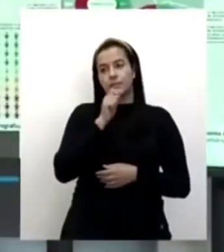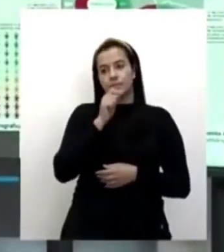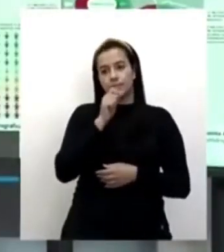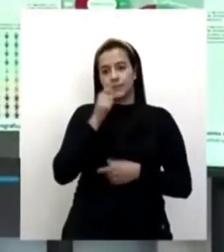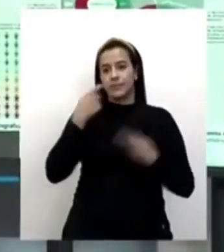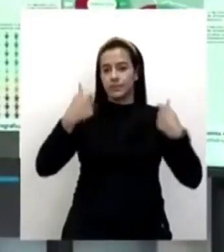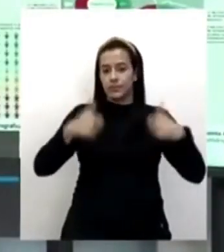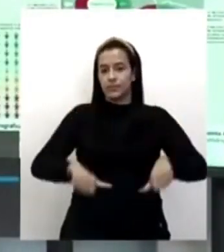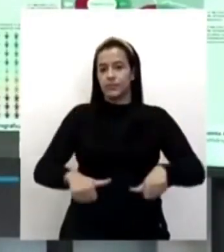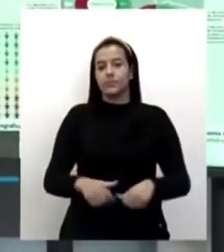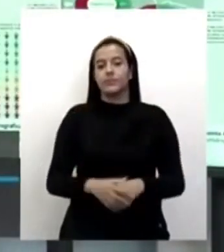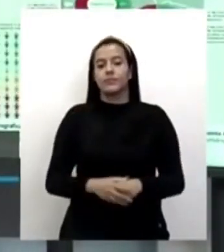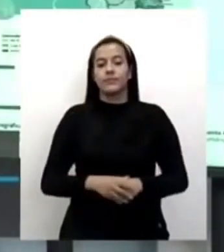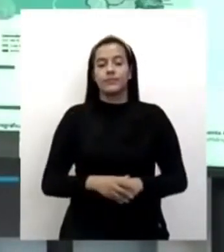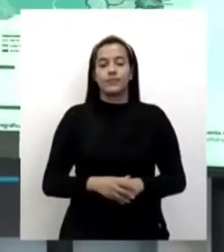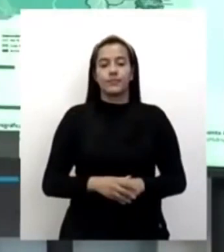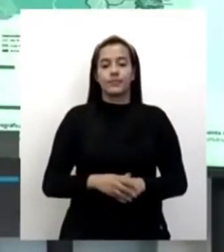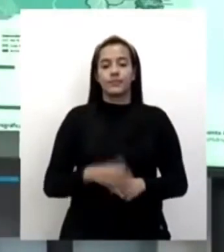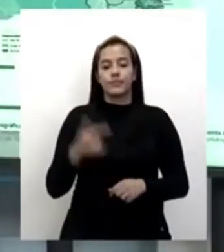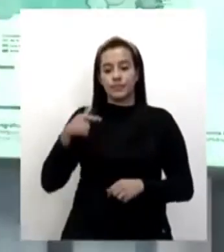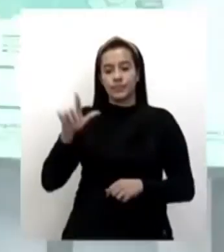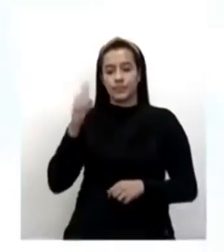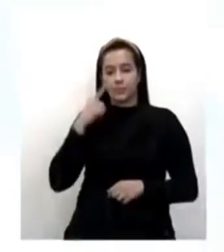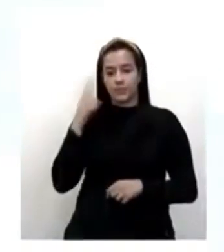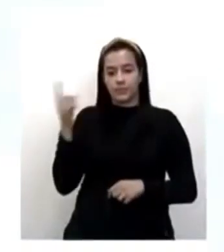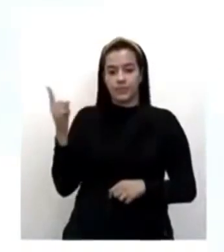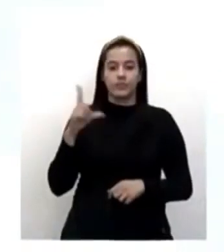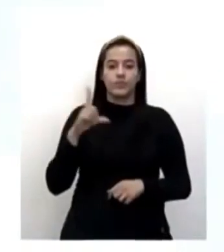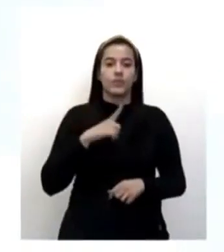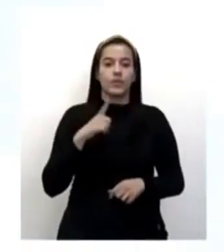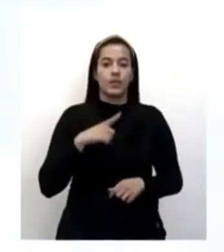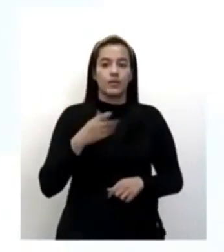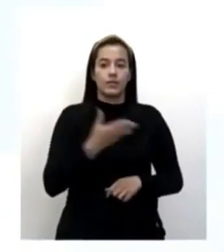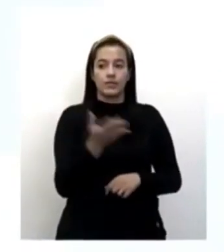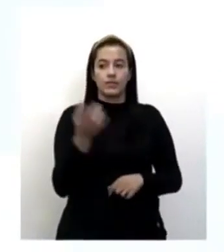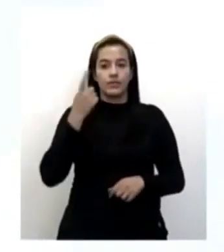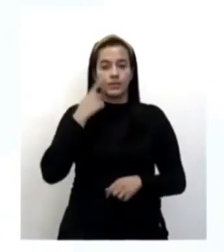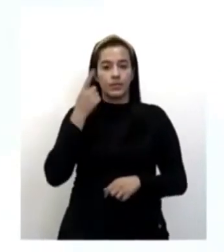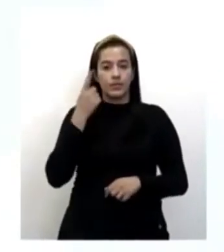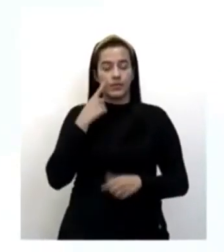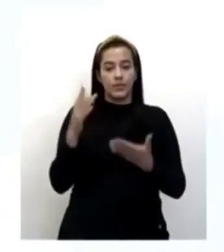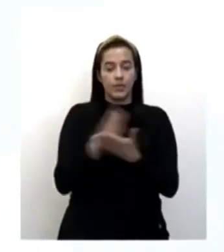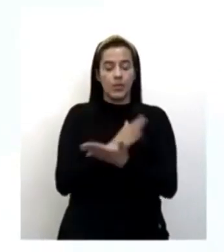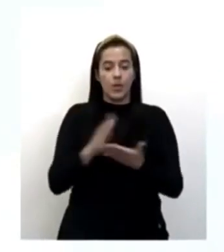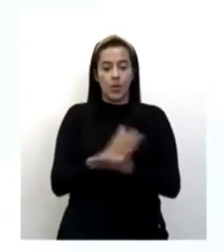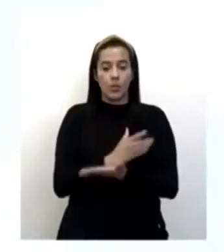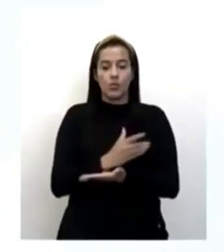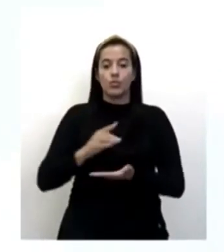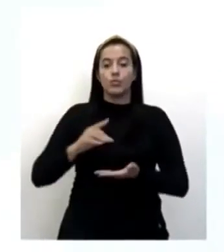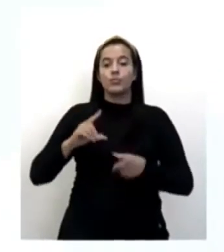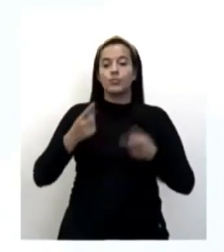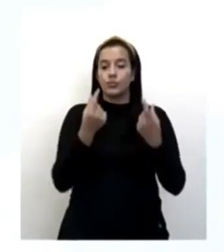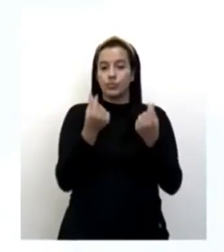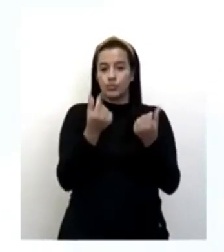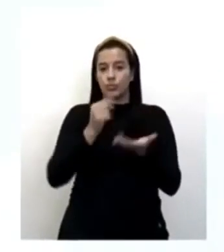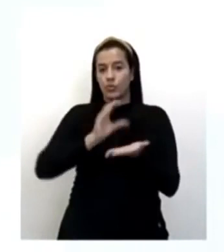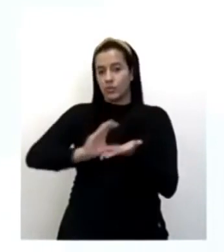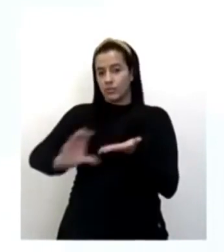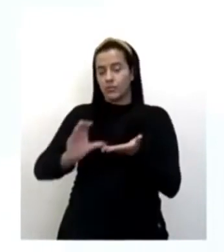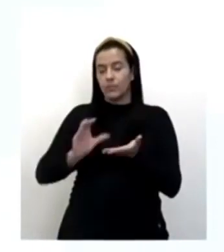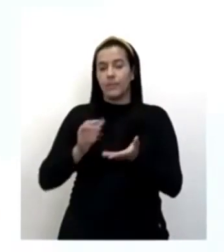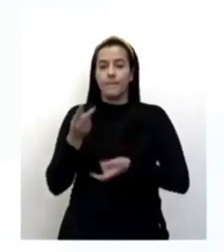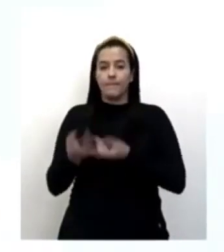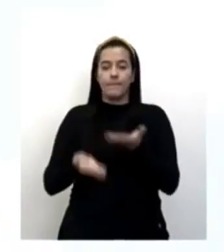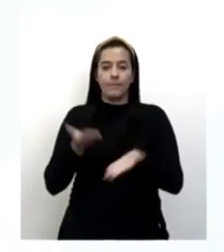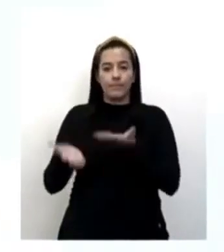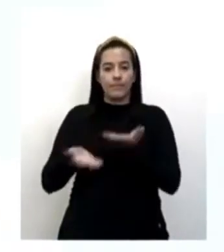certo? Vamos lá para a próxima tela, que nós aí estamos vendo aí os investimentos estimados para tratamento de esgoto,